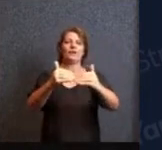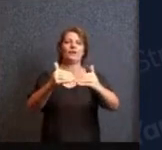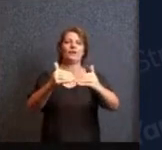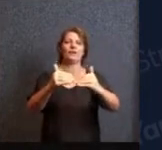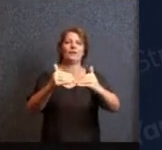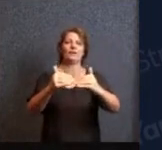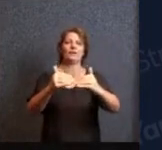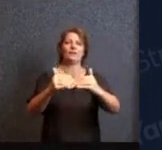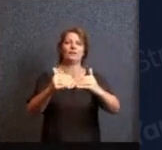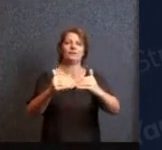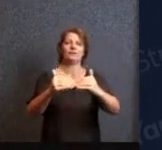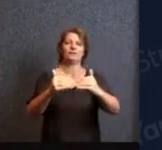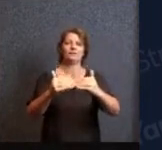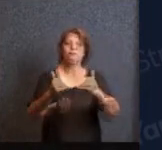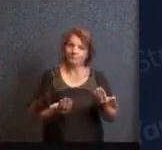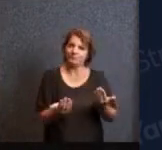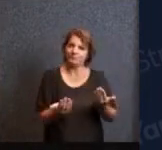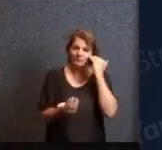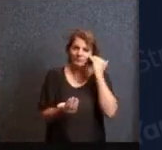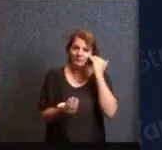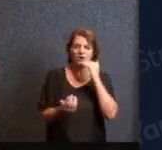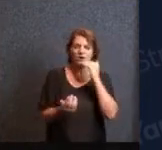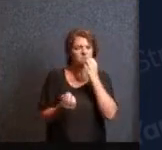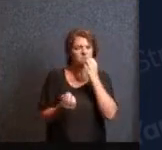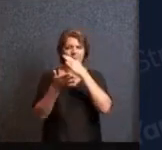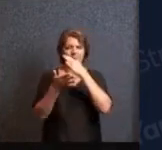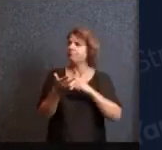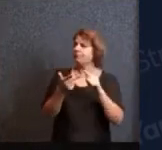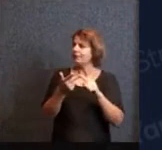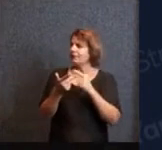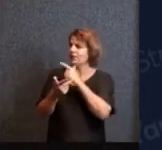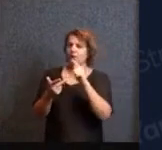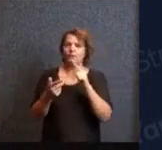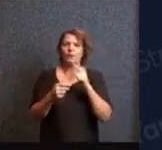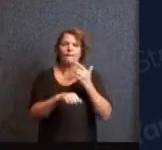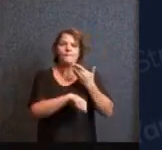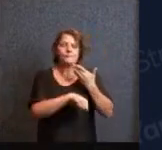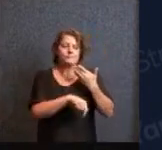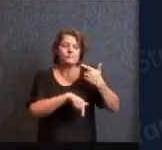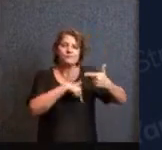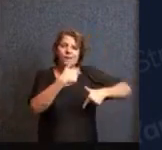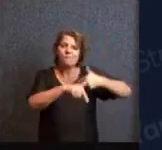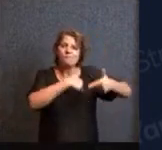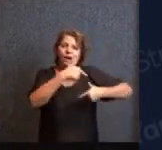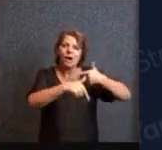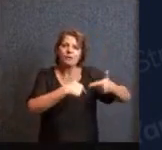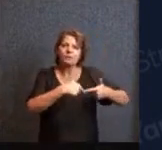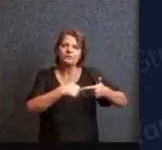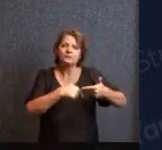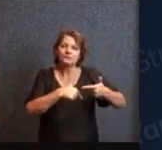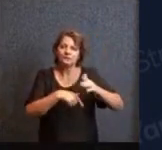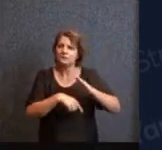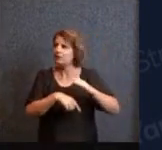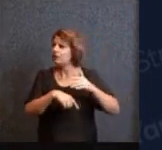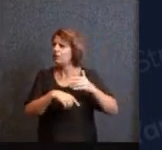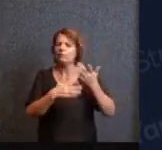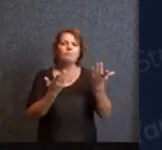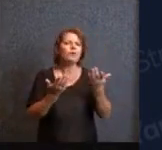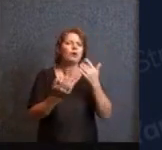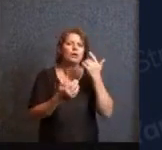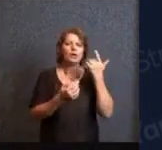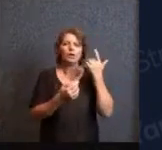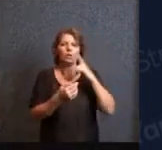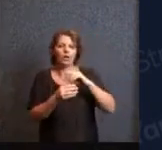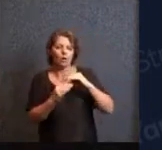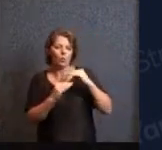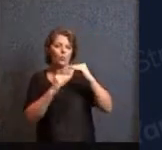ponto muito positivo da rede. Conhecer as boas práticas, né? O que nós tentamos construir